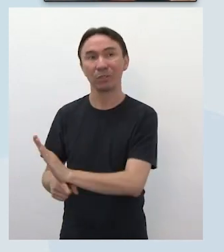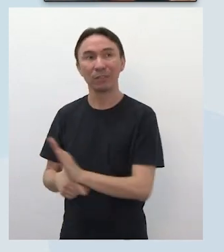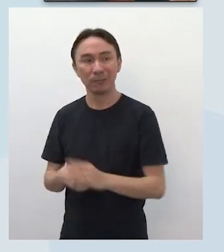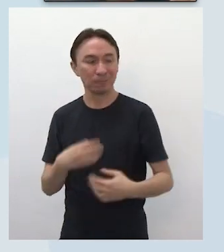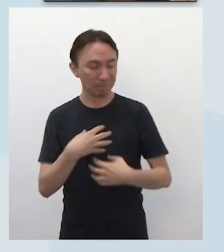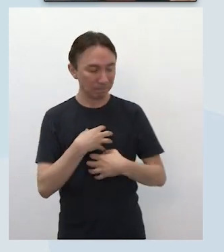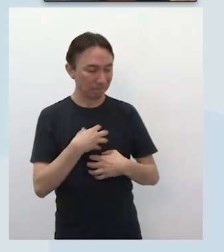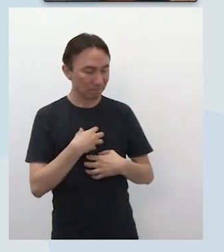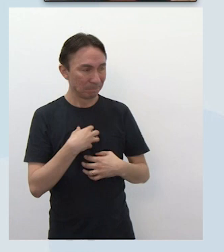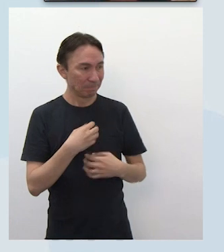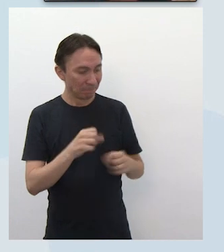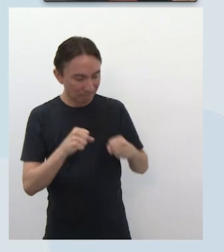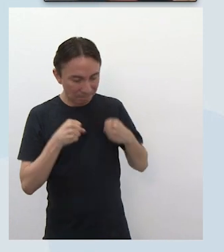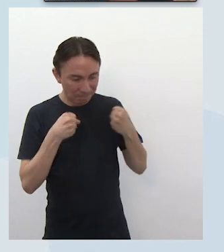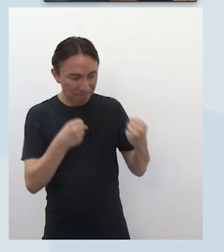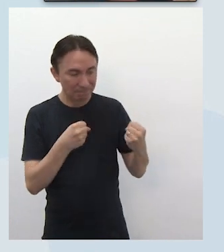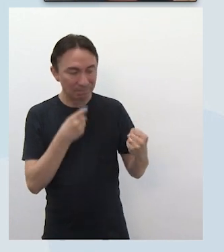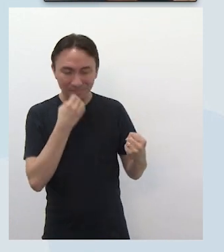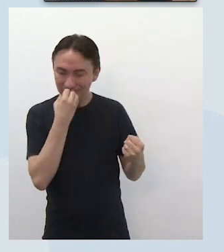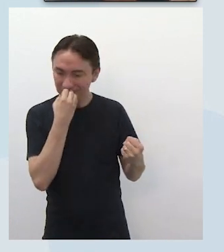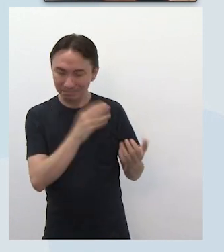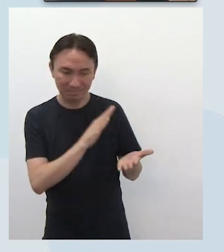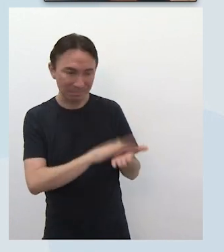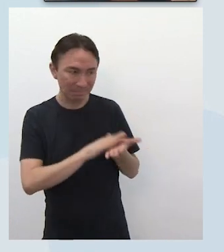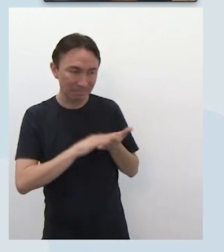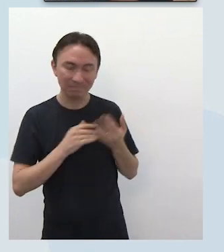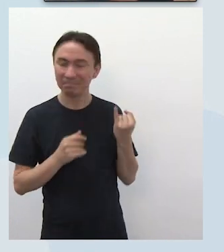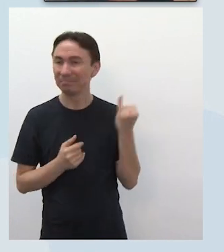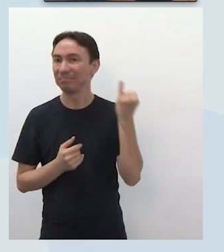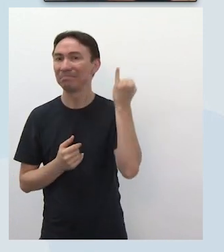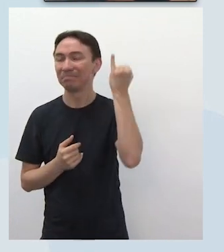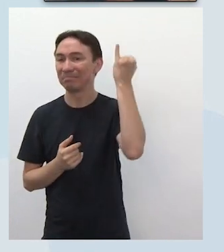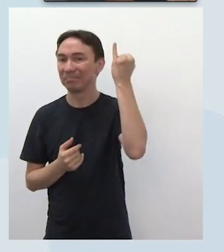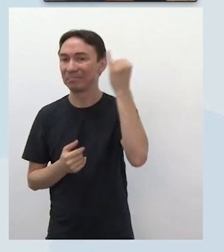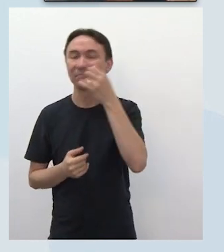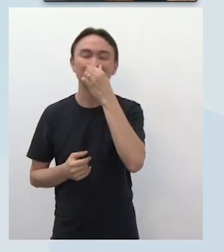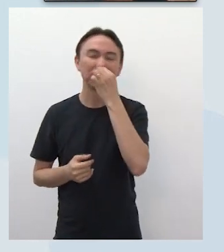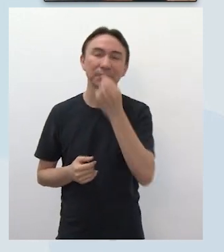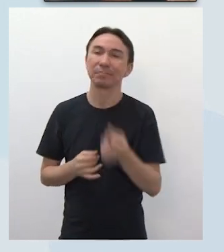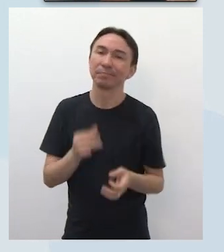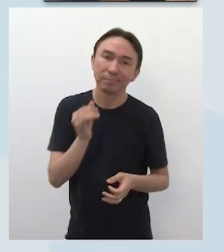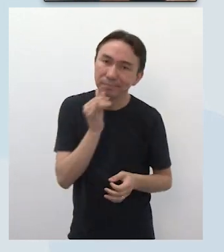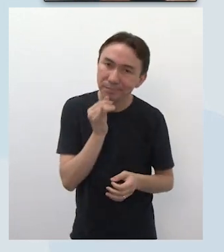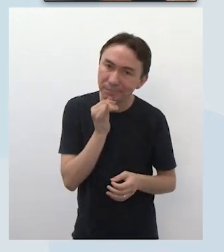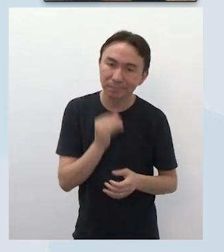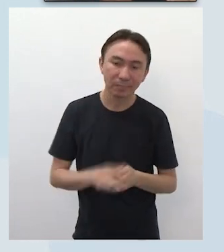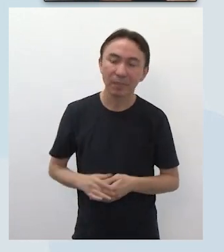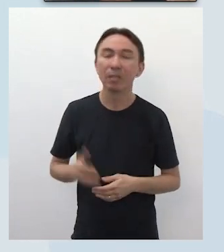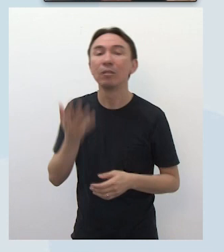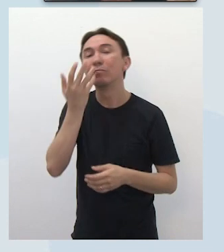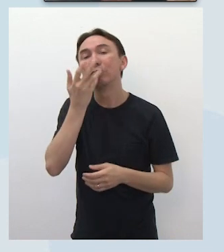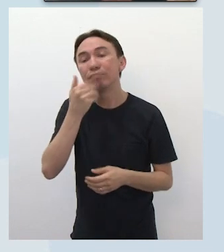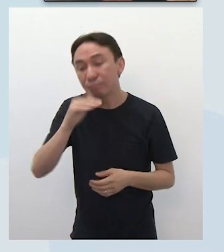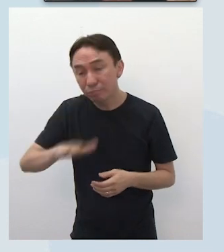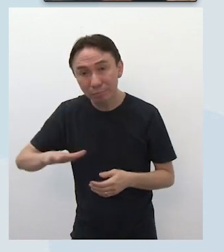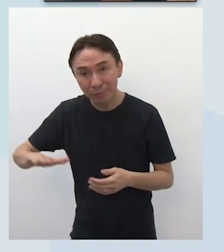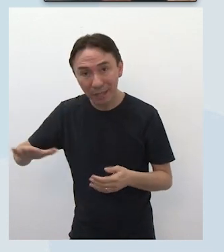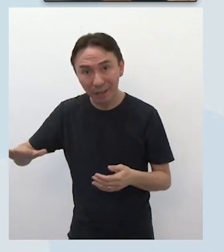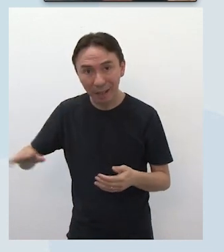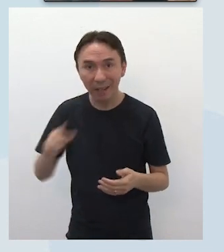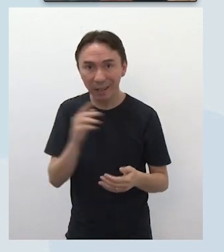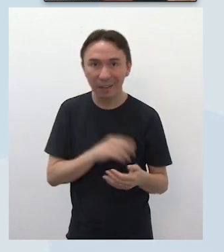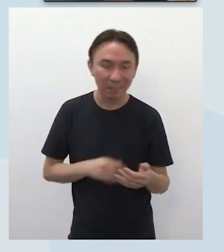né, que está, em geral, quando vai desenhar, principalmente agora nesse período de distanciamento social, em que as crianças